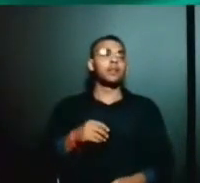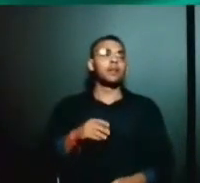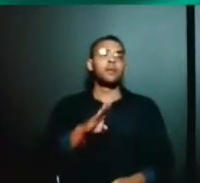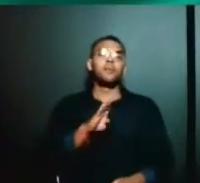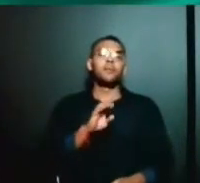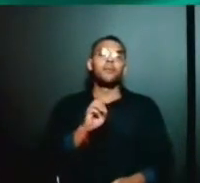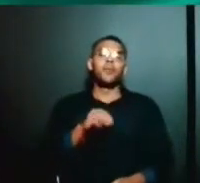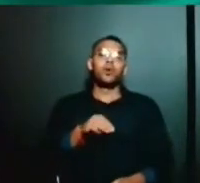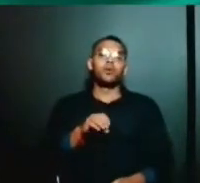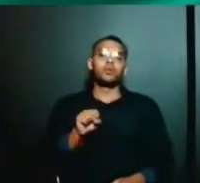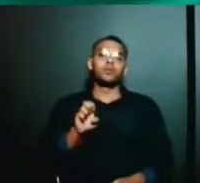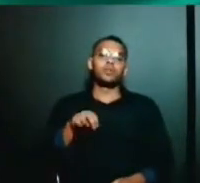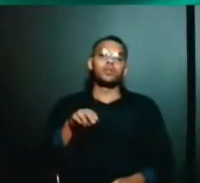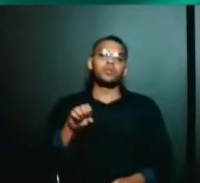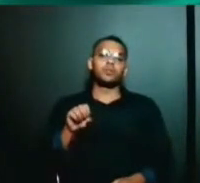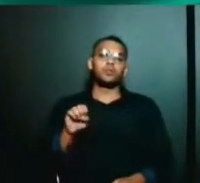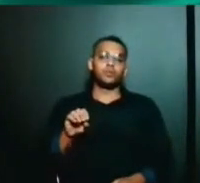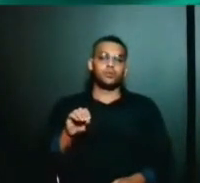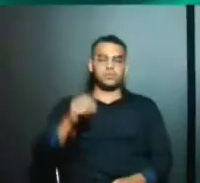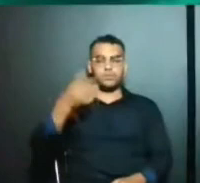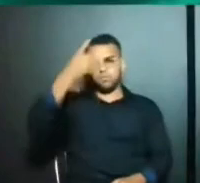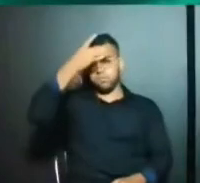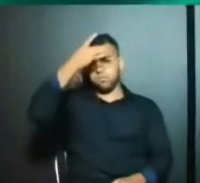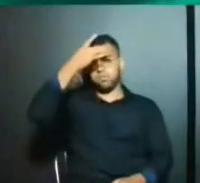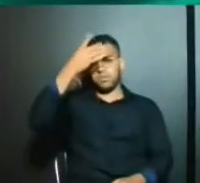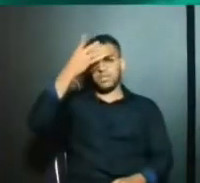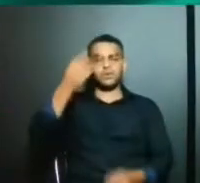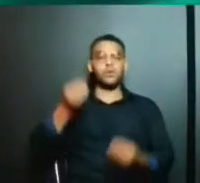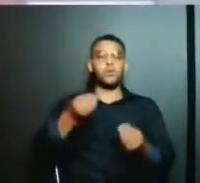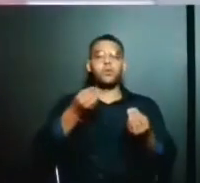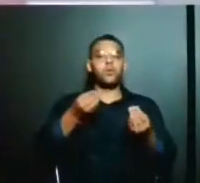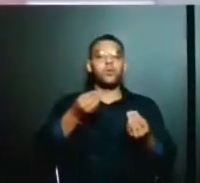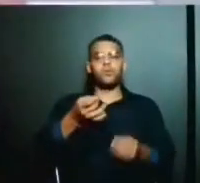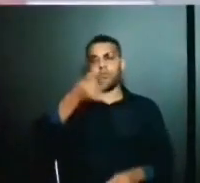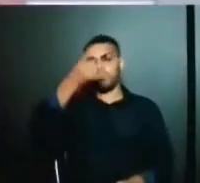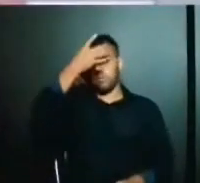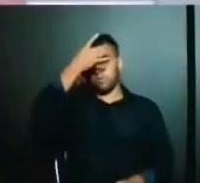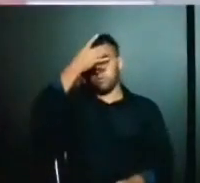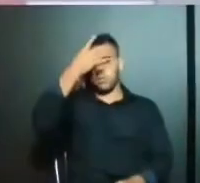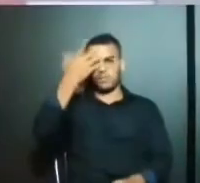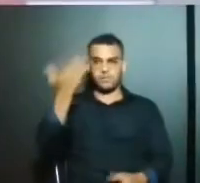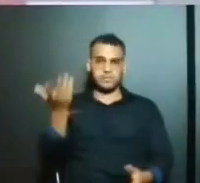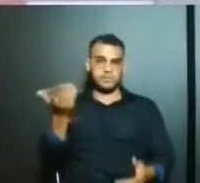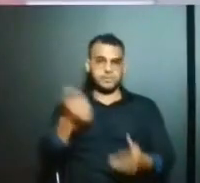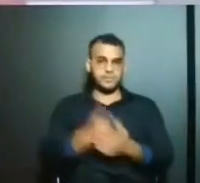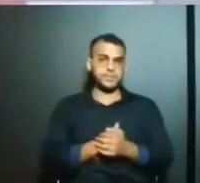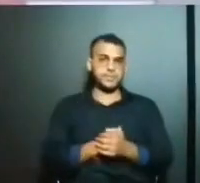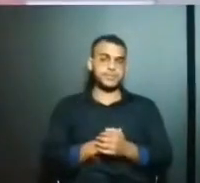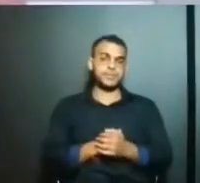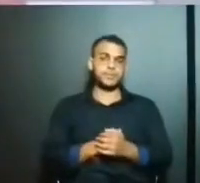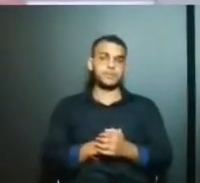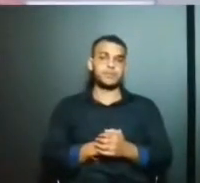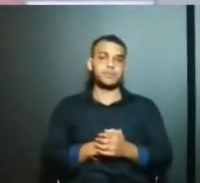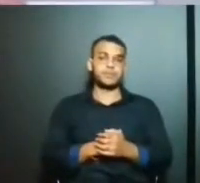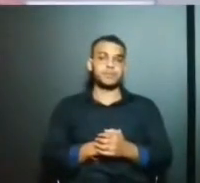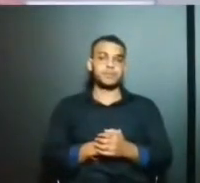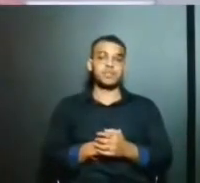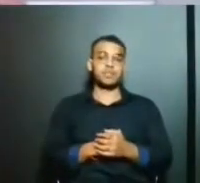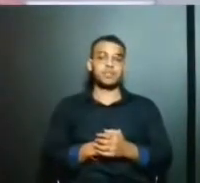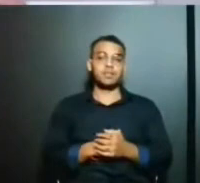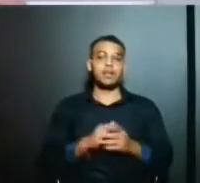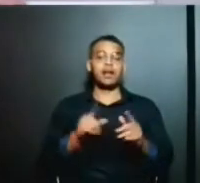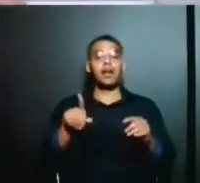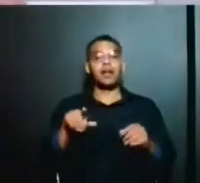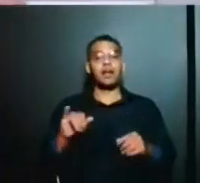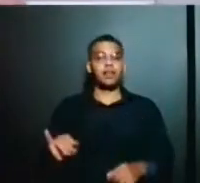a aplicação desse bom senso, obrigada, uma coisa assim, fundamental é